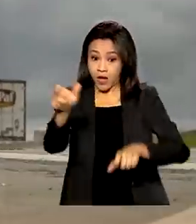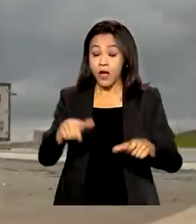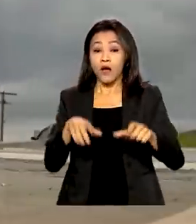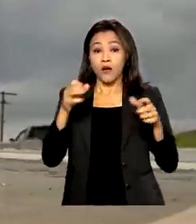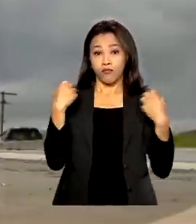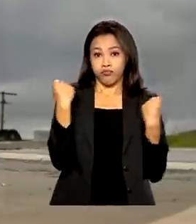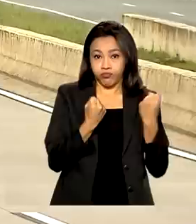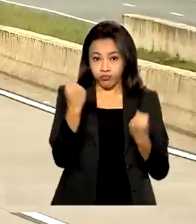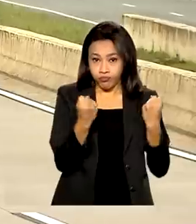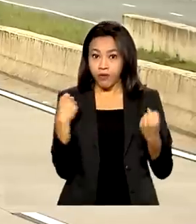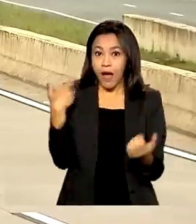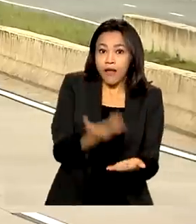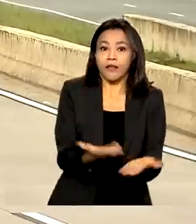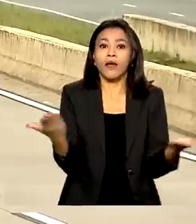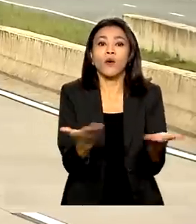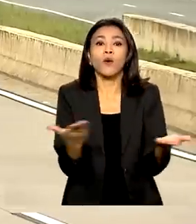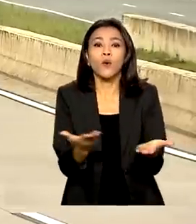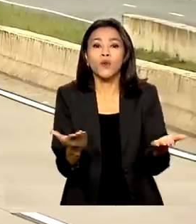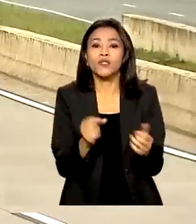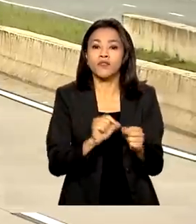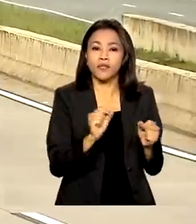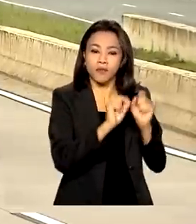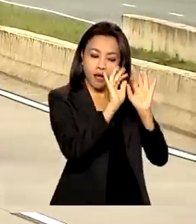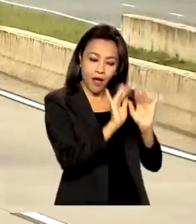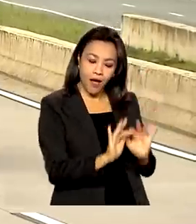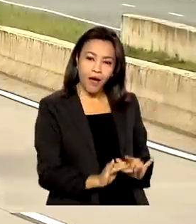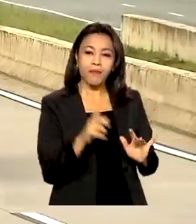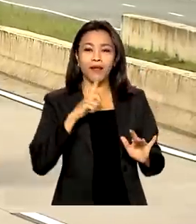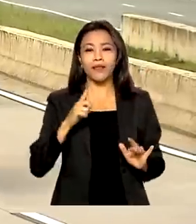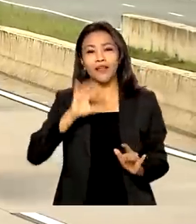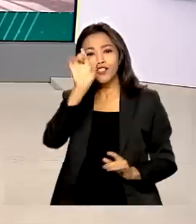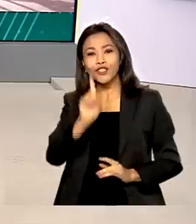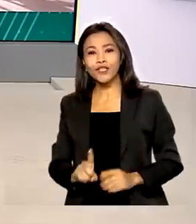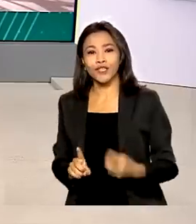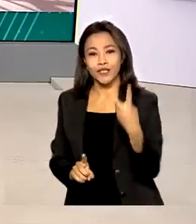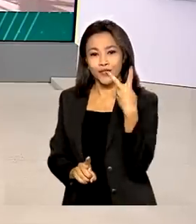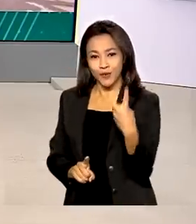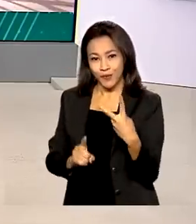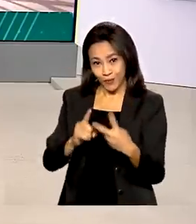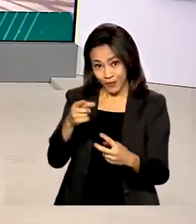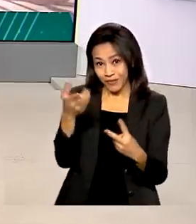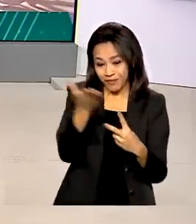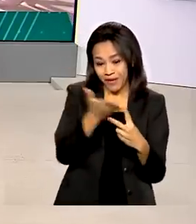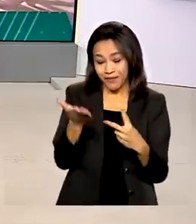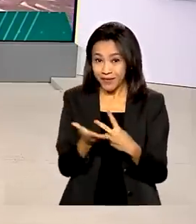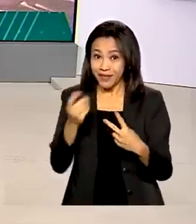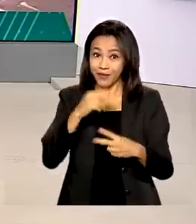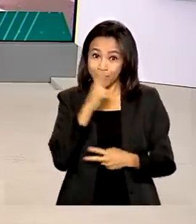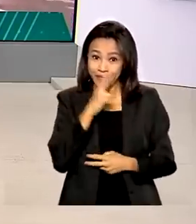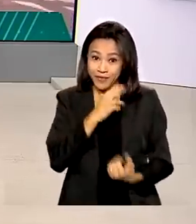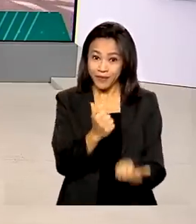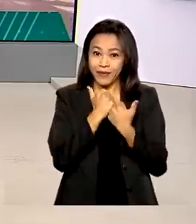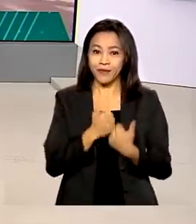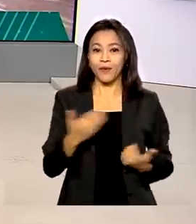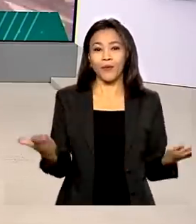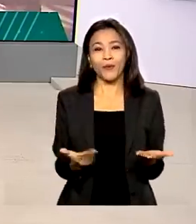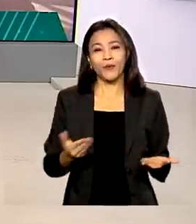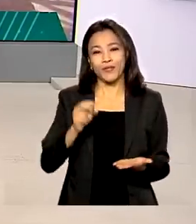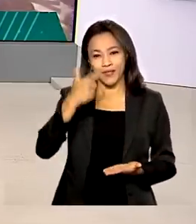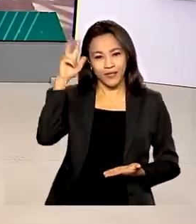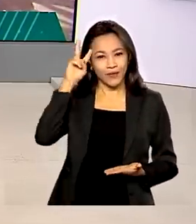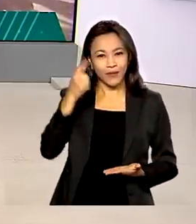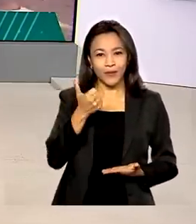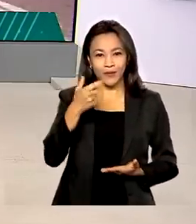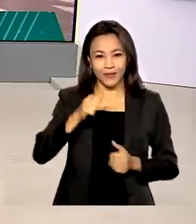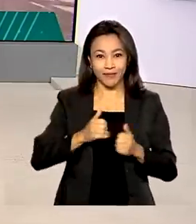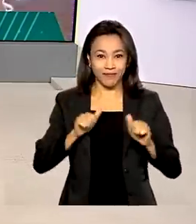autodeclaração e ter direito às duas primeiras parcelas do benefício emergencial. Segunda-feira, 12 de setembro. O Brasil em